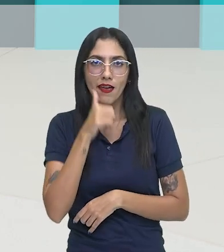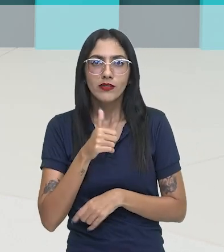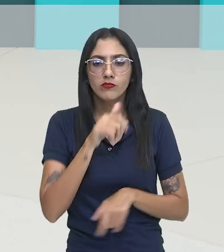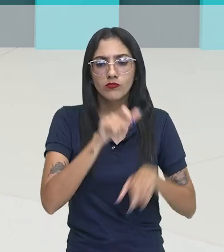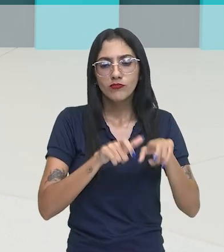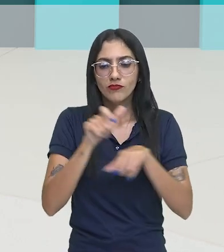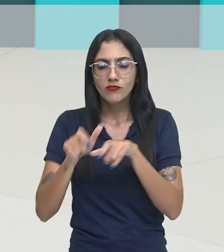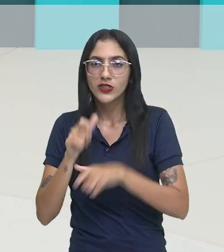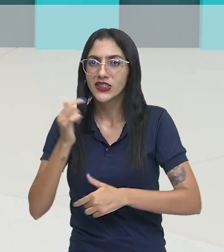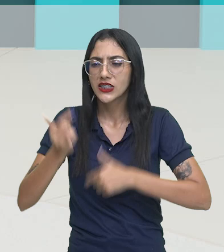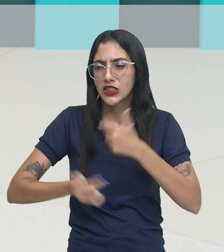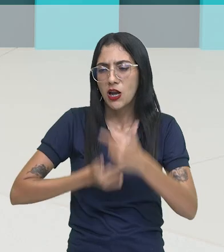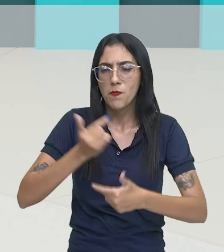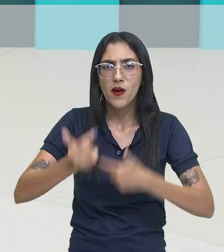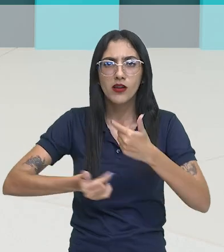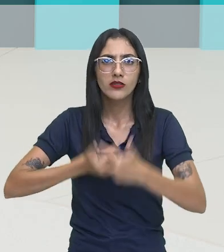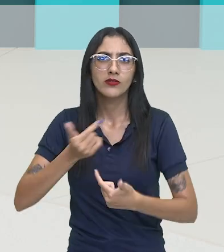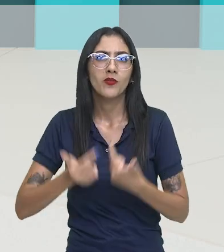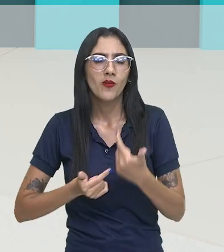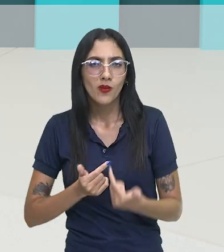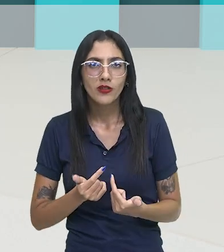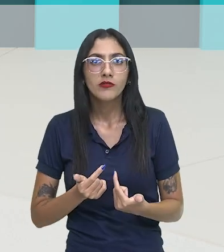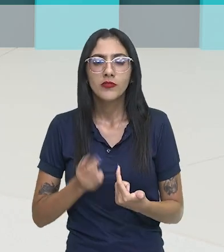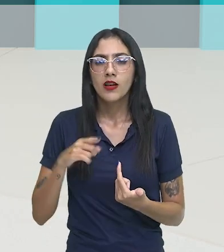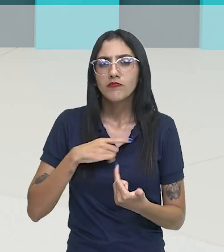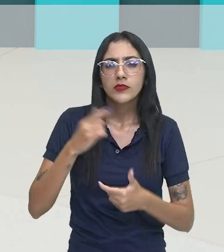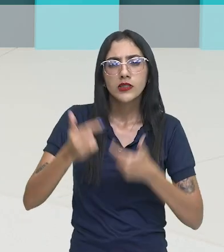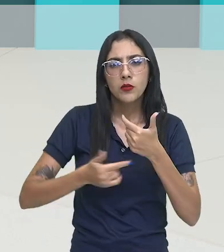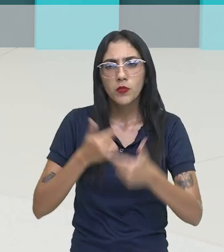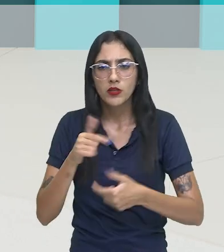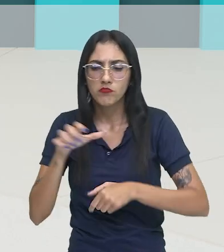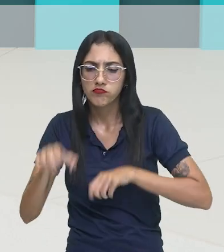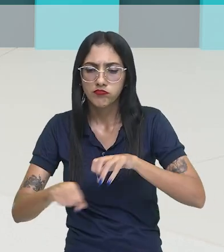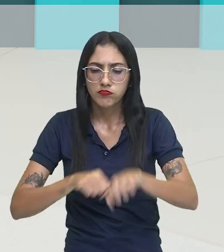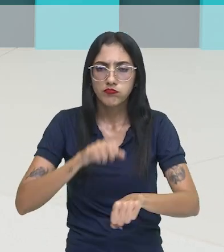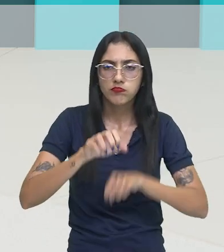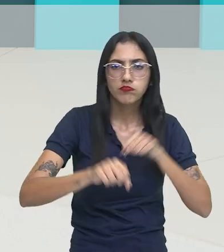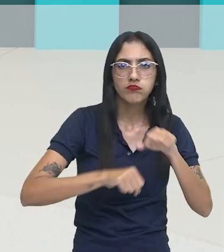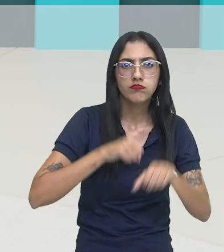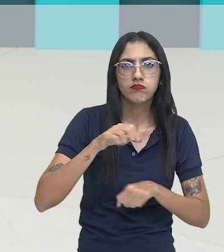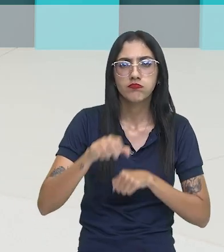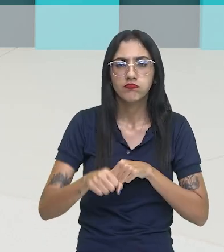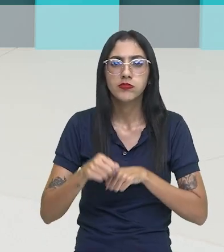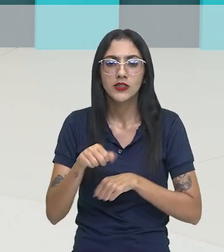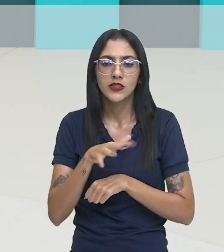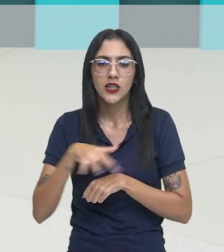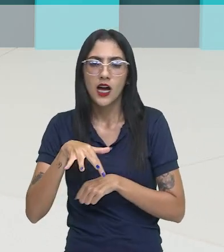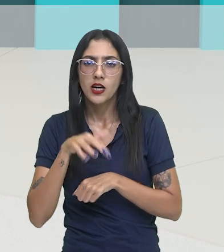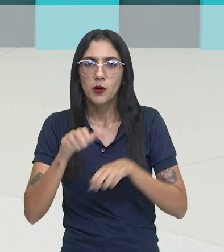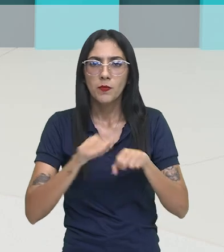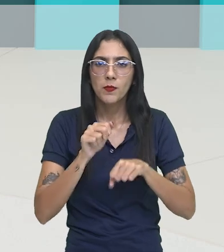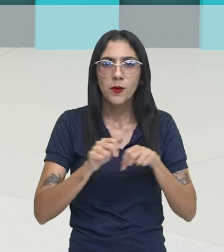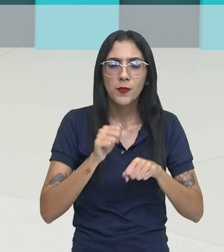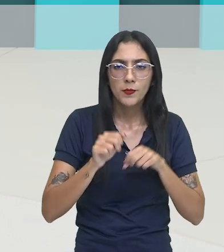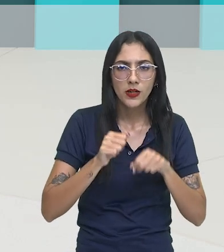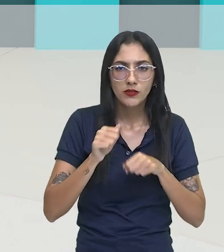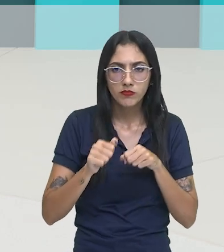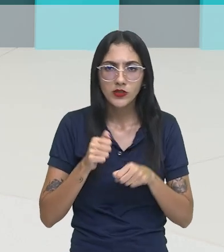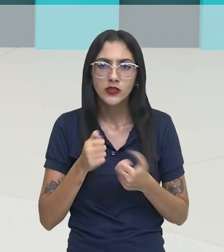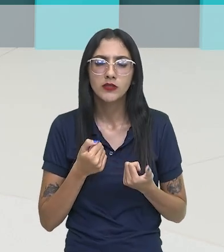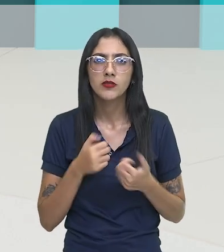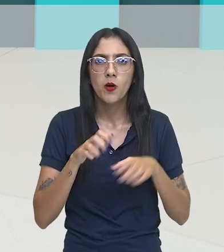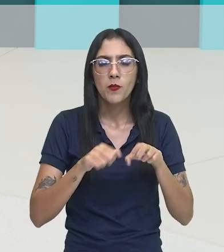trabalhadoras, são mulheres trabalhadoras que estão trabalhando ali na área rural, né? Elas estão coletando, elas